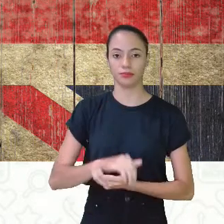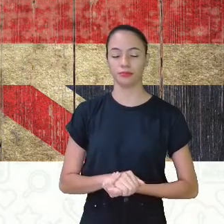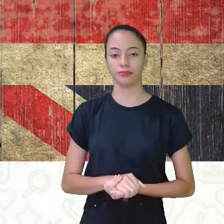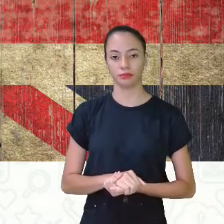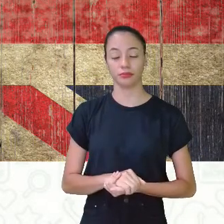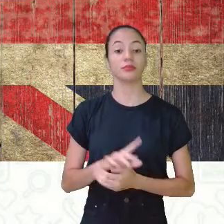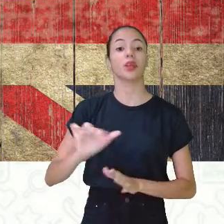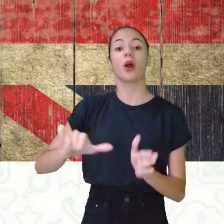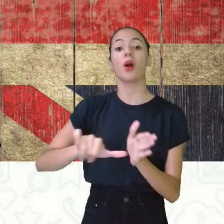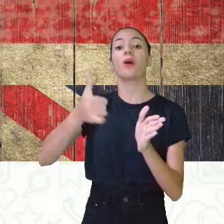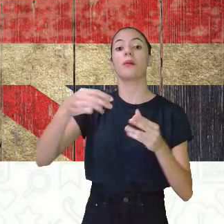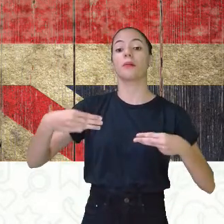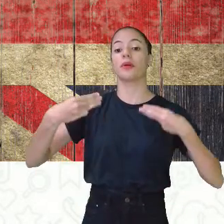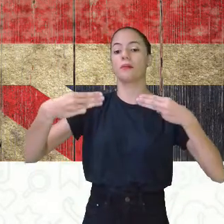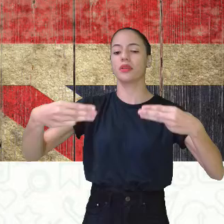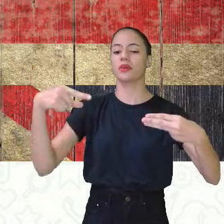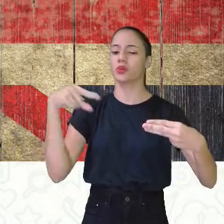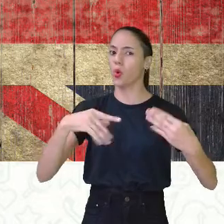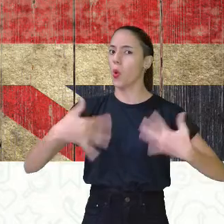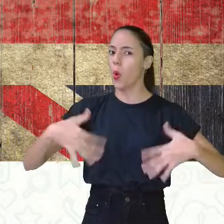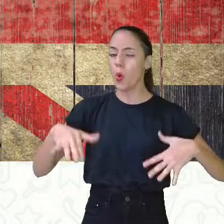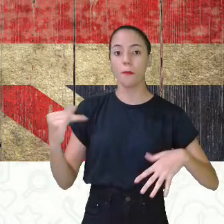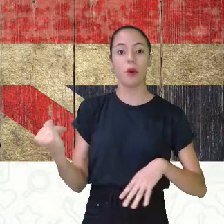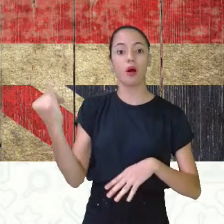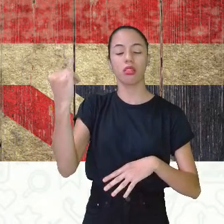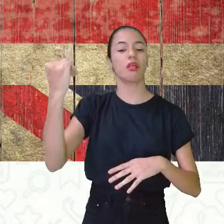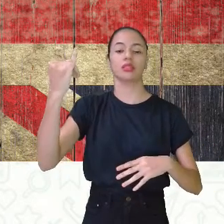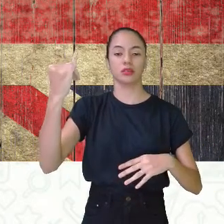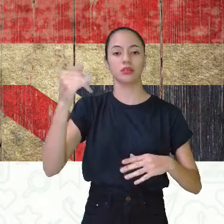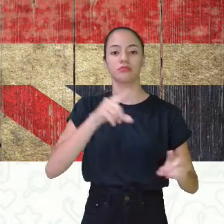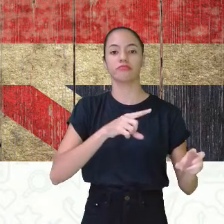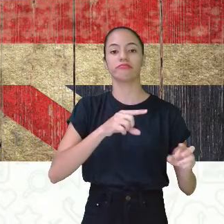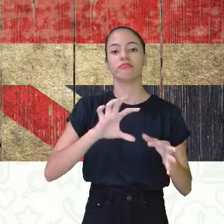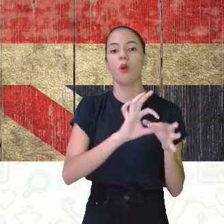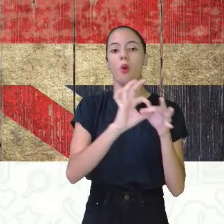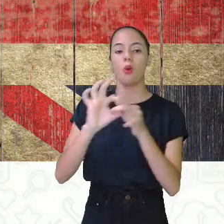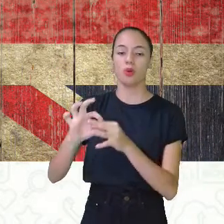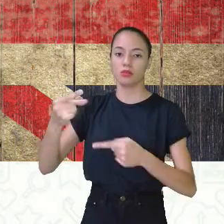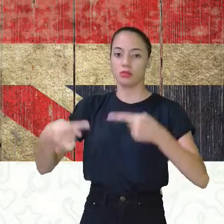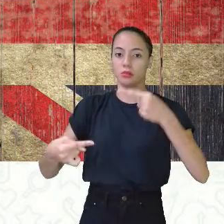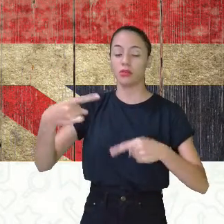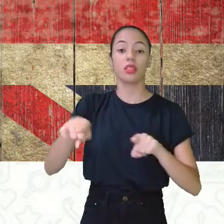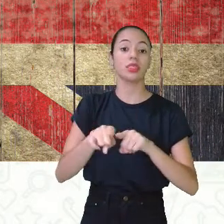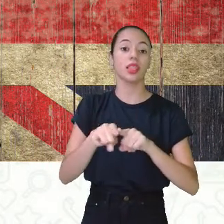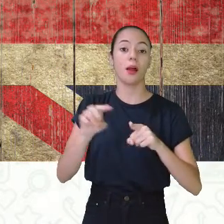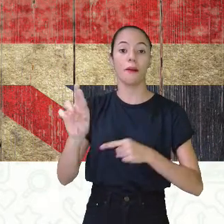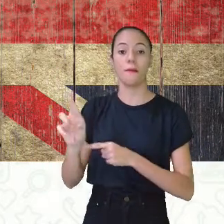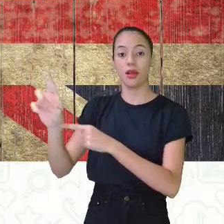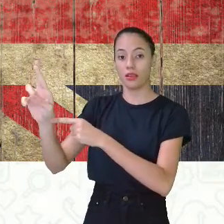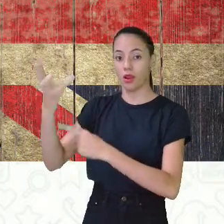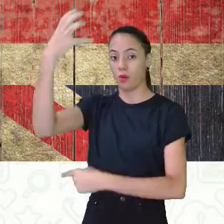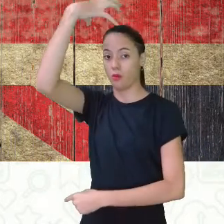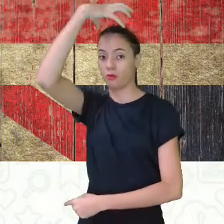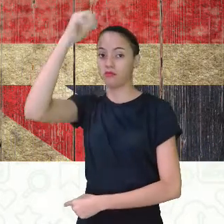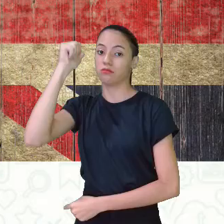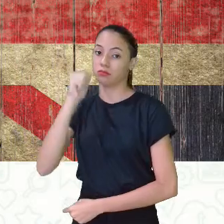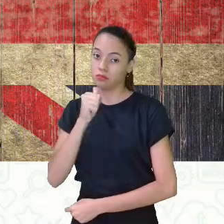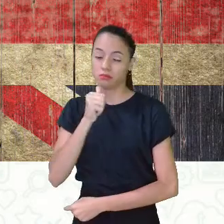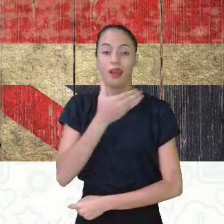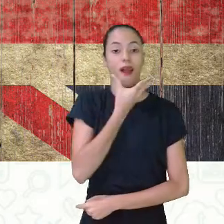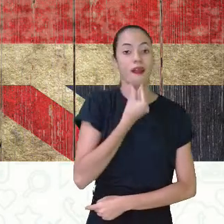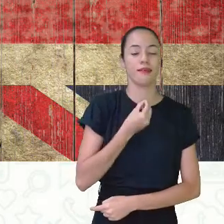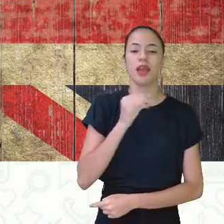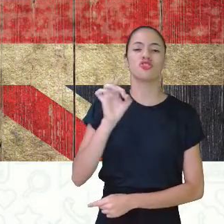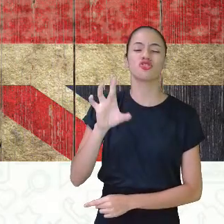do primeiro-ministro tem um papel fundamental na política. E a figura ali do rei e da rainha é mais simbólico, viu,